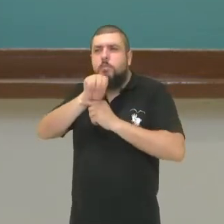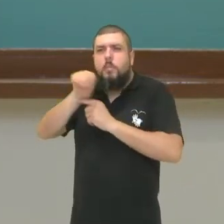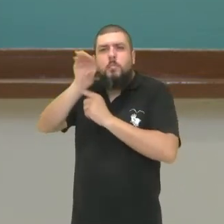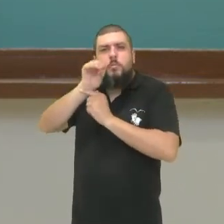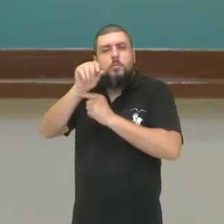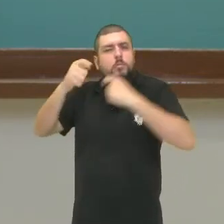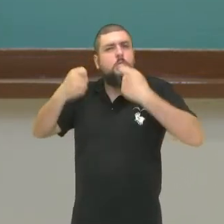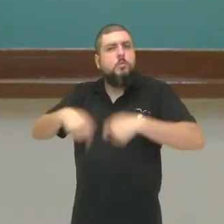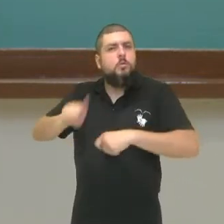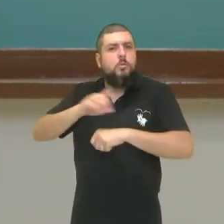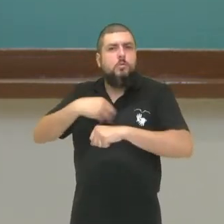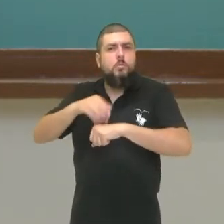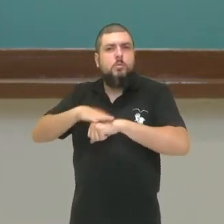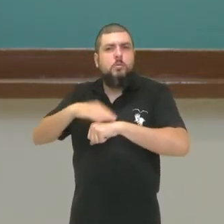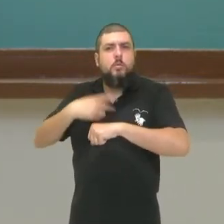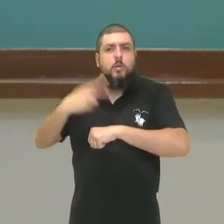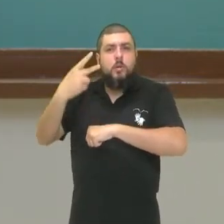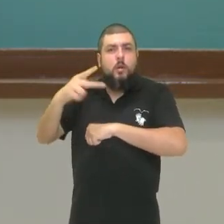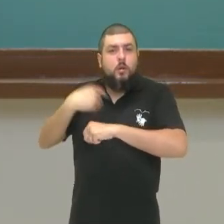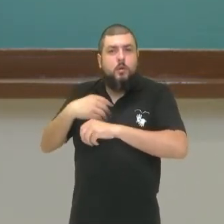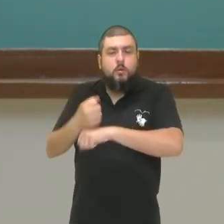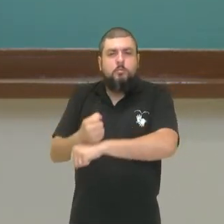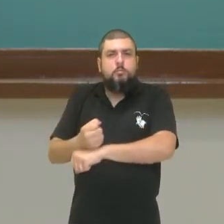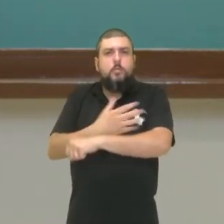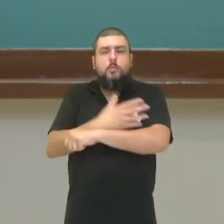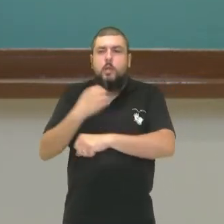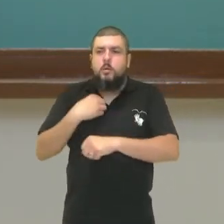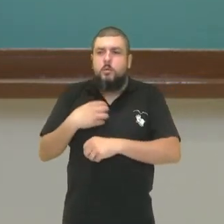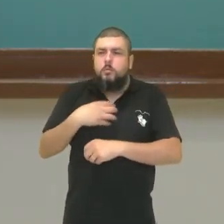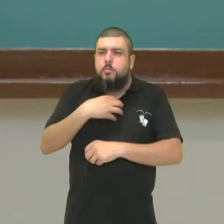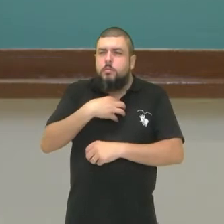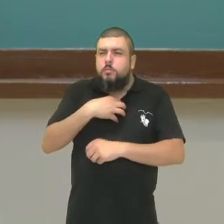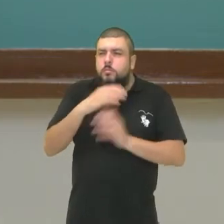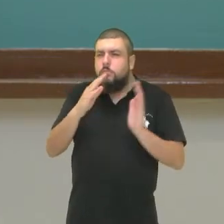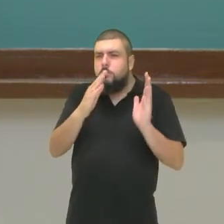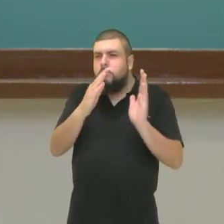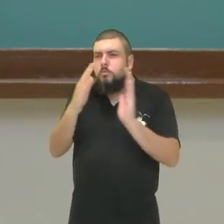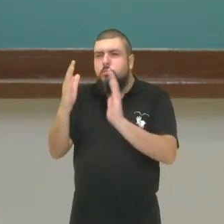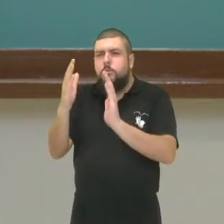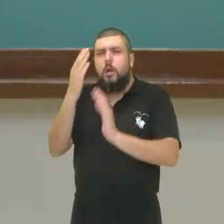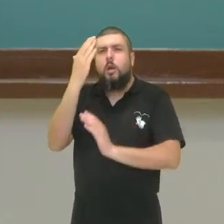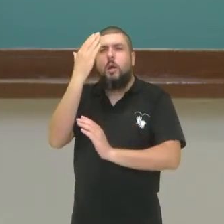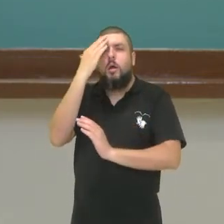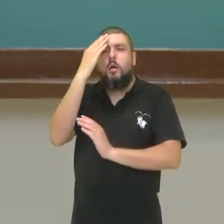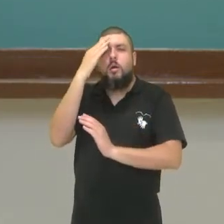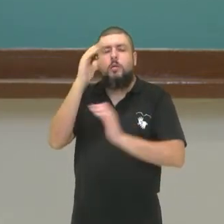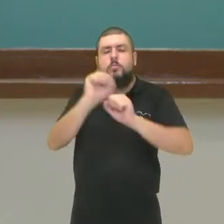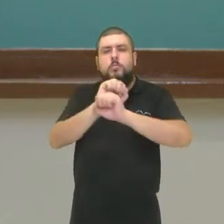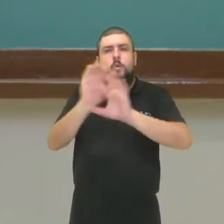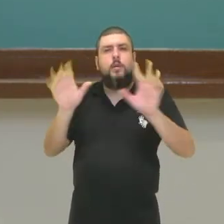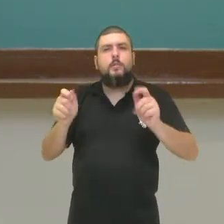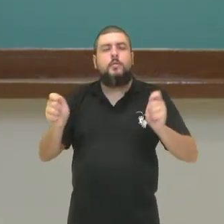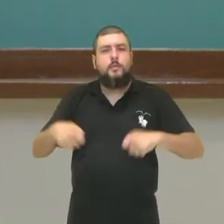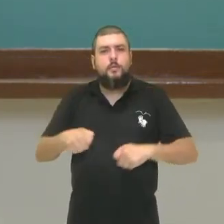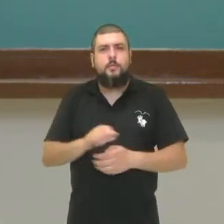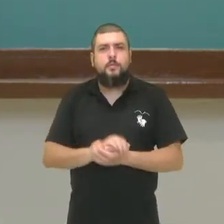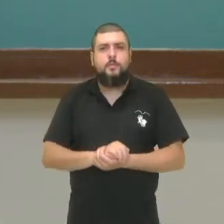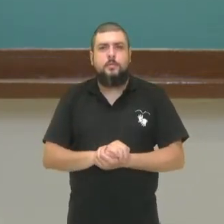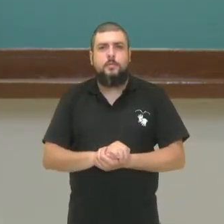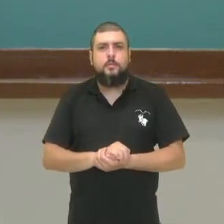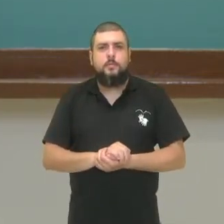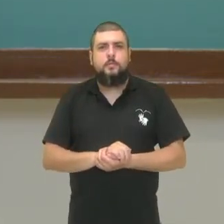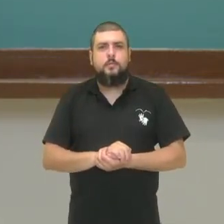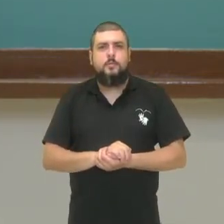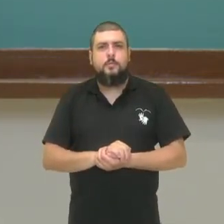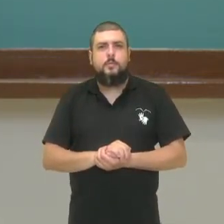ele expressa um sentimento, ele envia um recado através dessa atividade expressiva. Para tal,